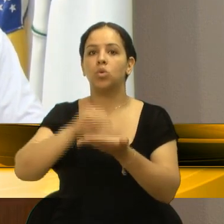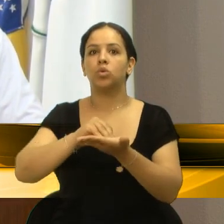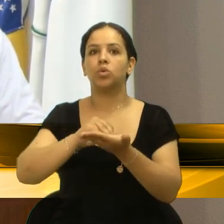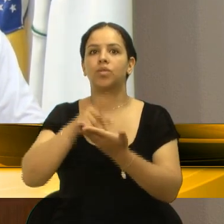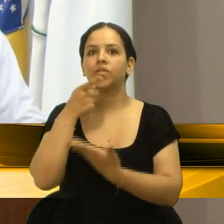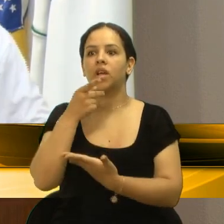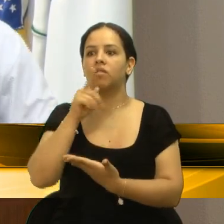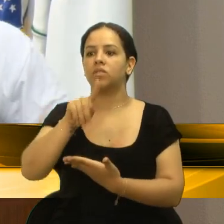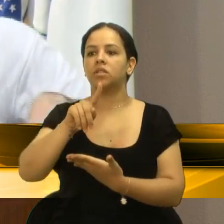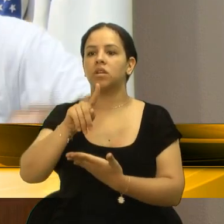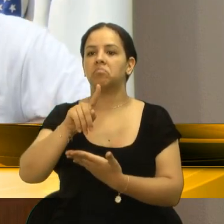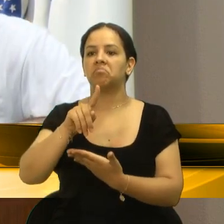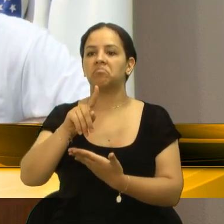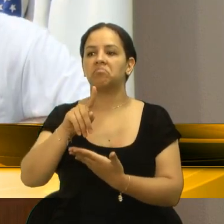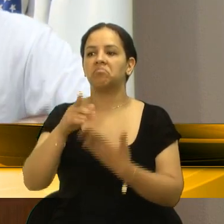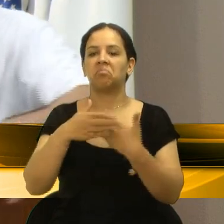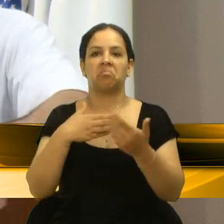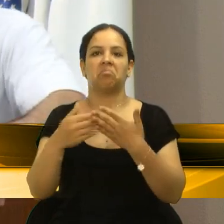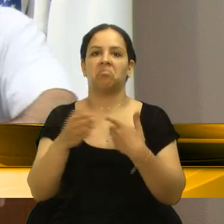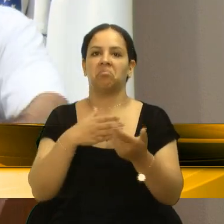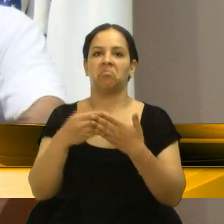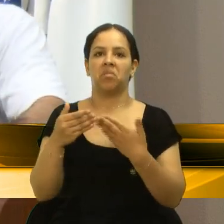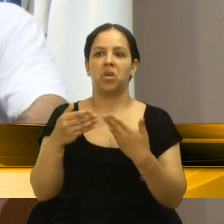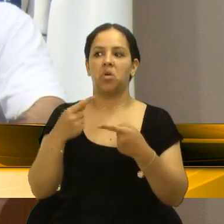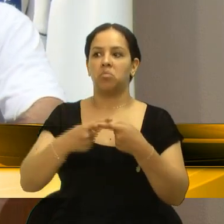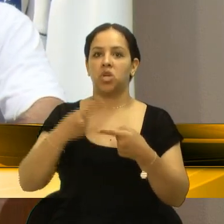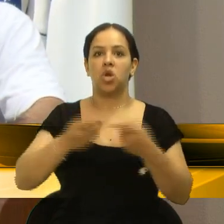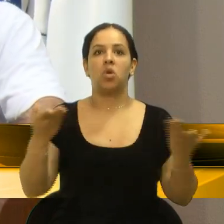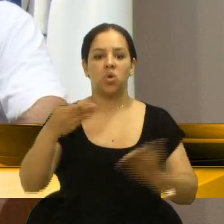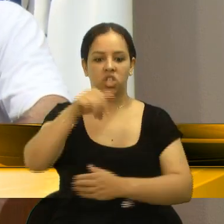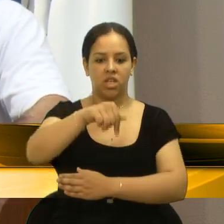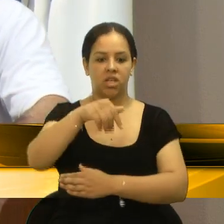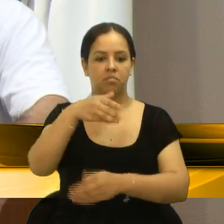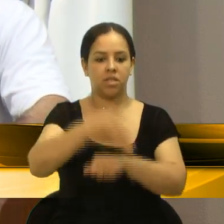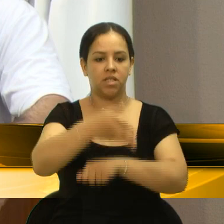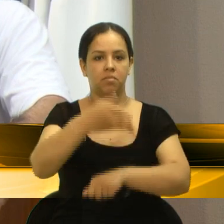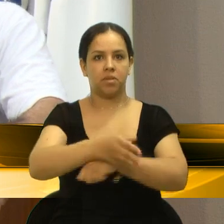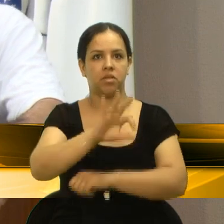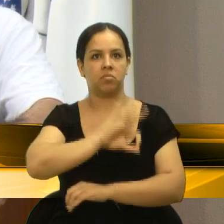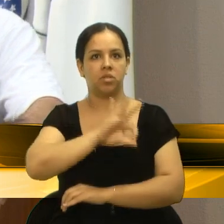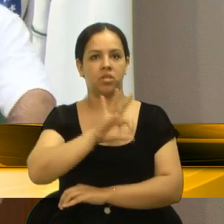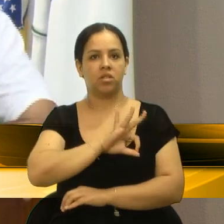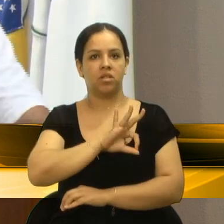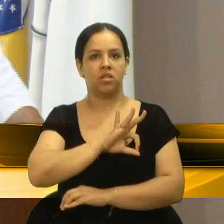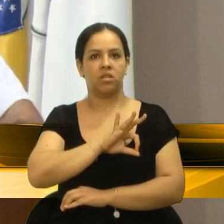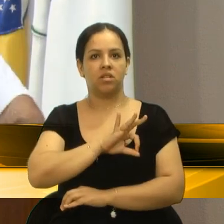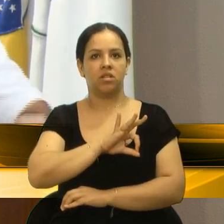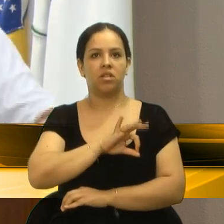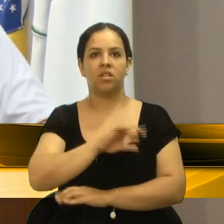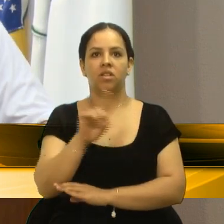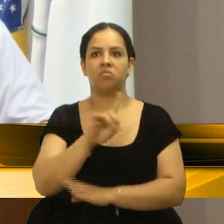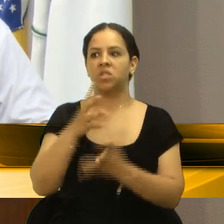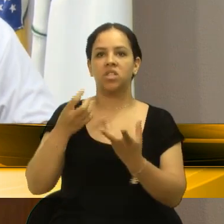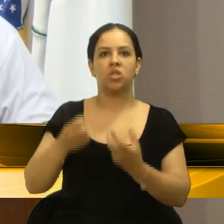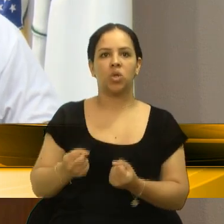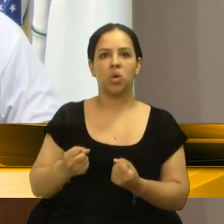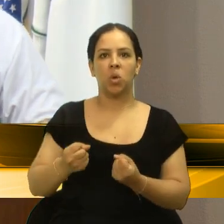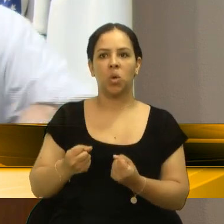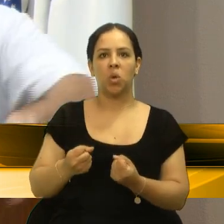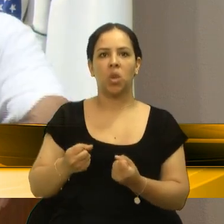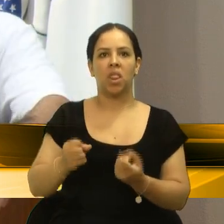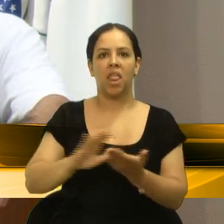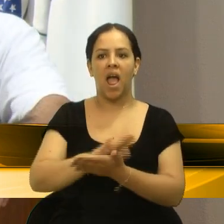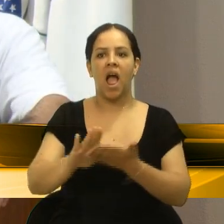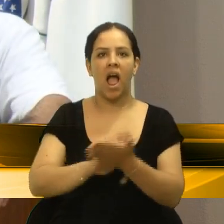virou as costas para a Guarda Municipal, que eles estão aqui presentes. O senhor nunca sentou com seus subordinados. A